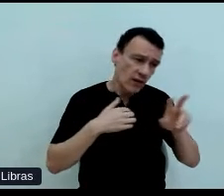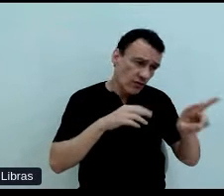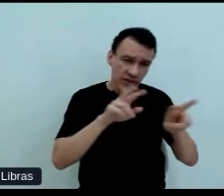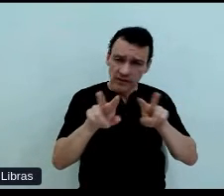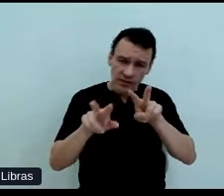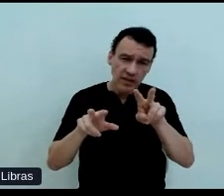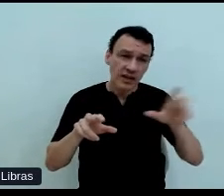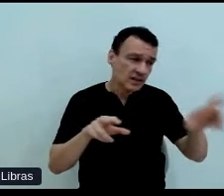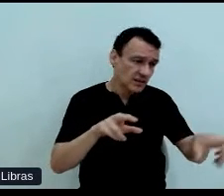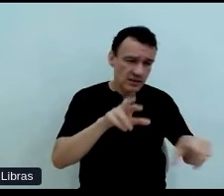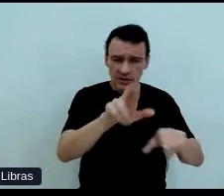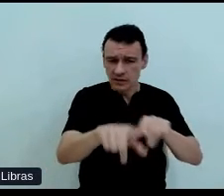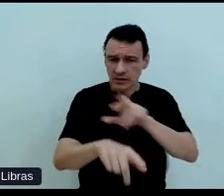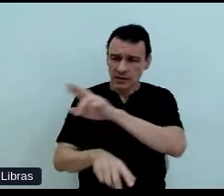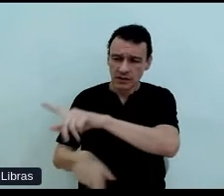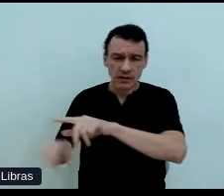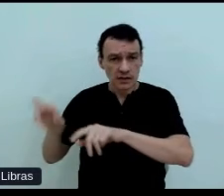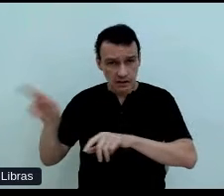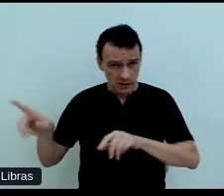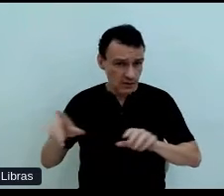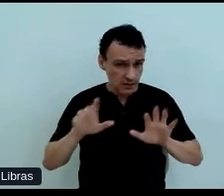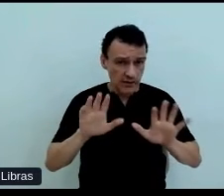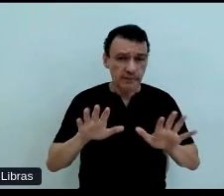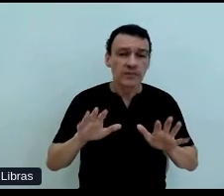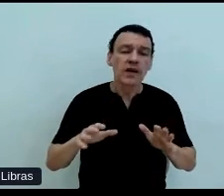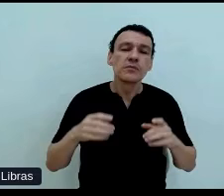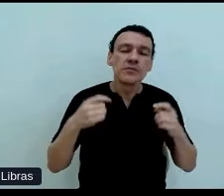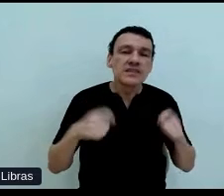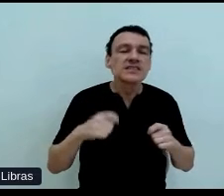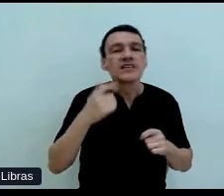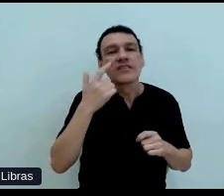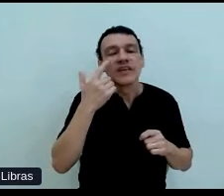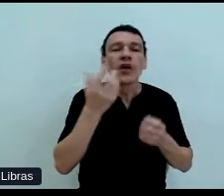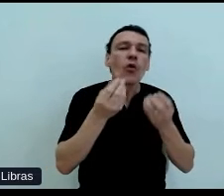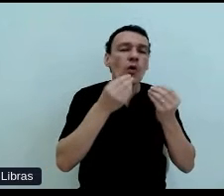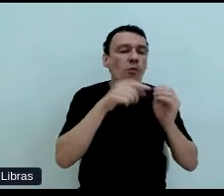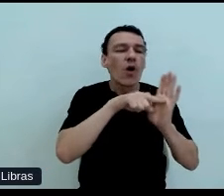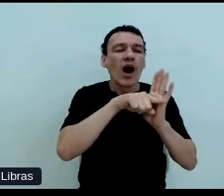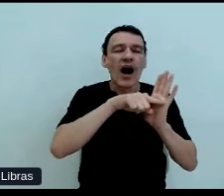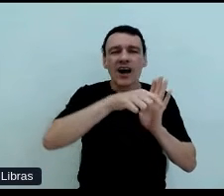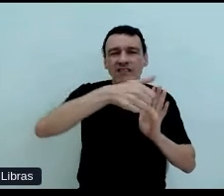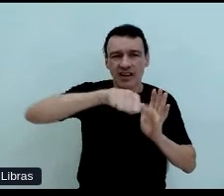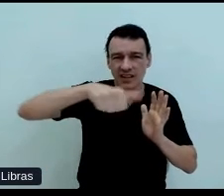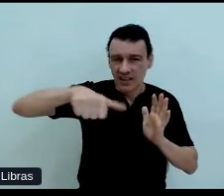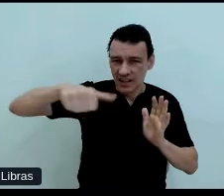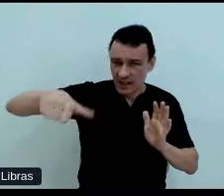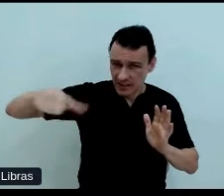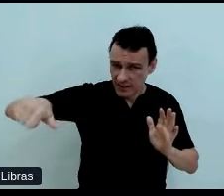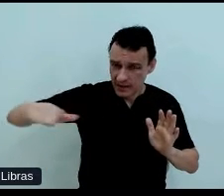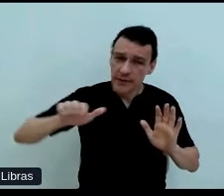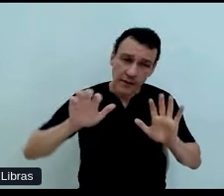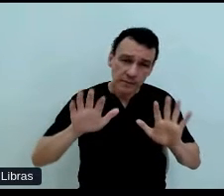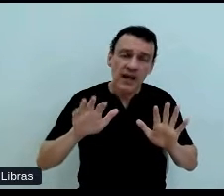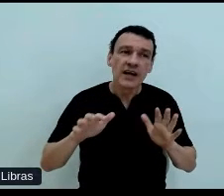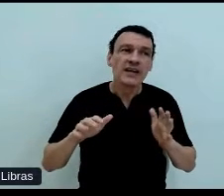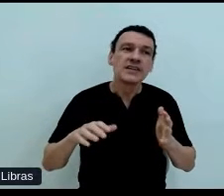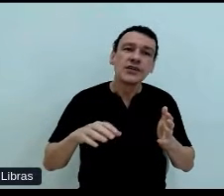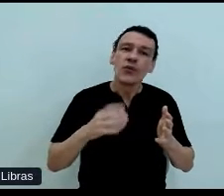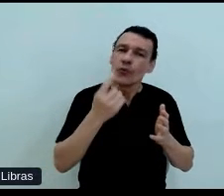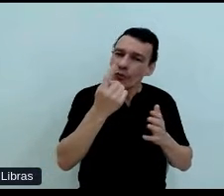e aí a gente pensa como avaliar as pessoas, existe também um ponto